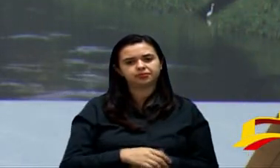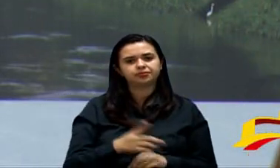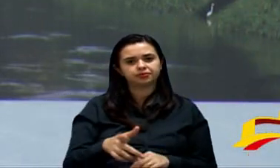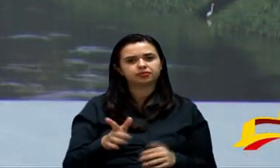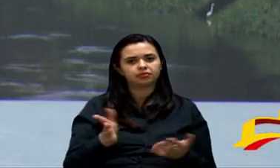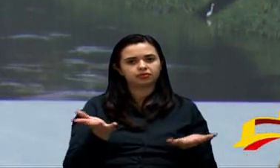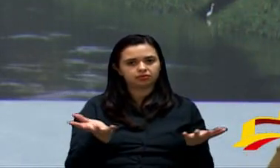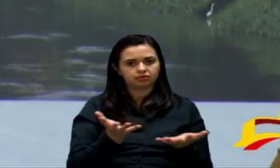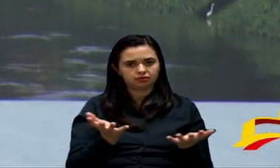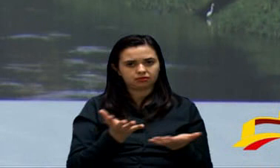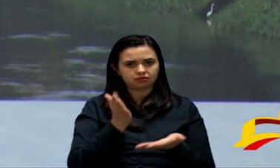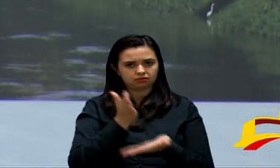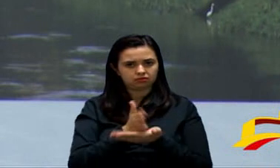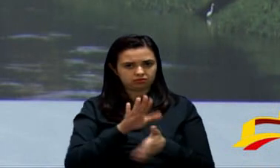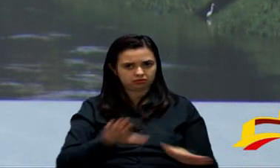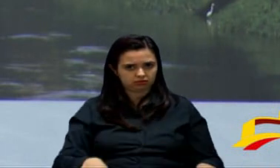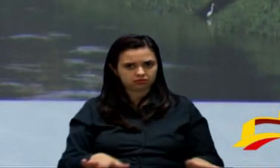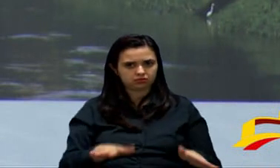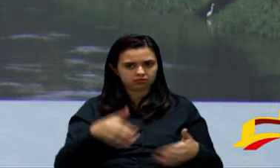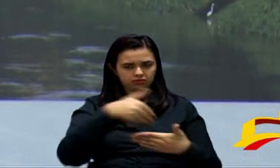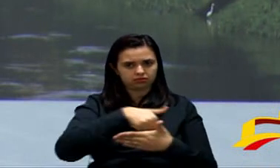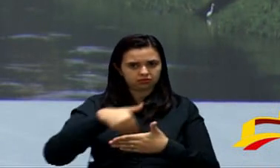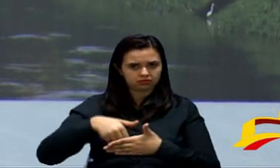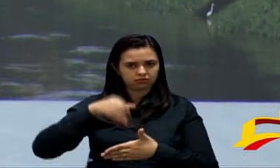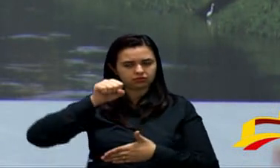colegas, pedindo votação favorável a essa moção